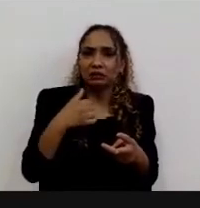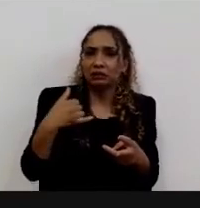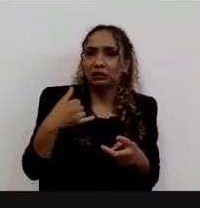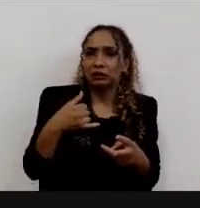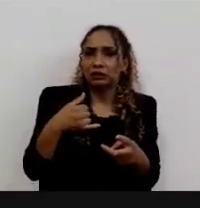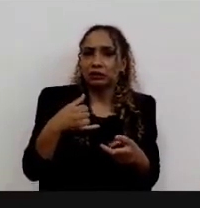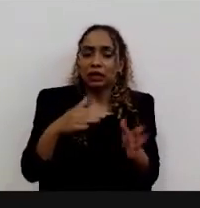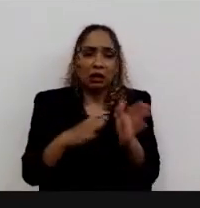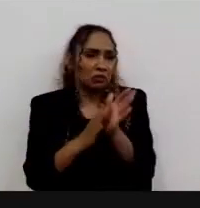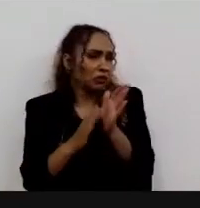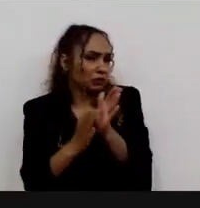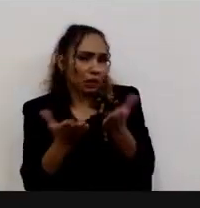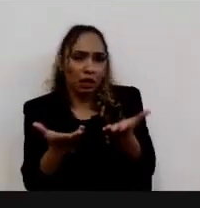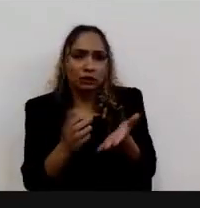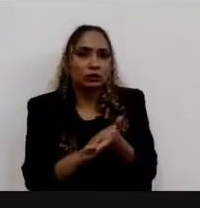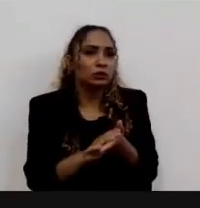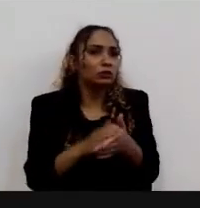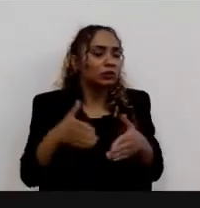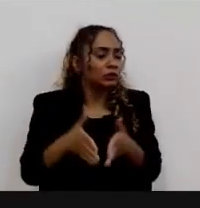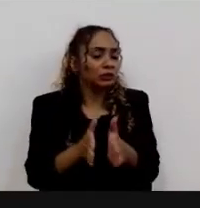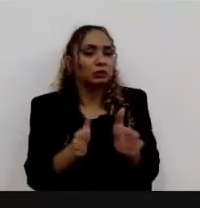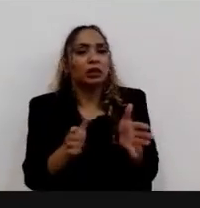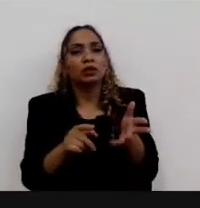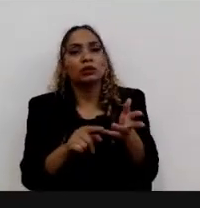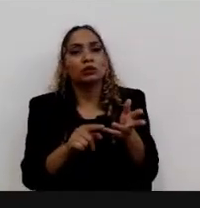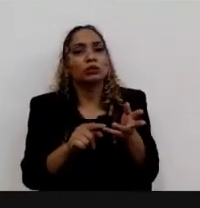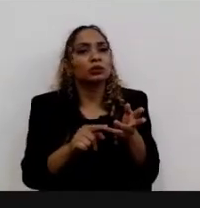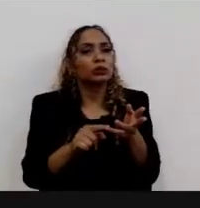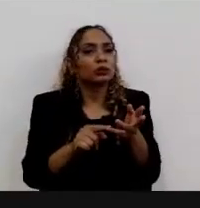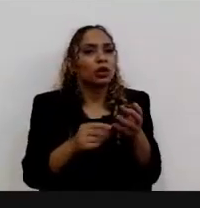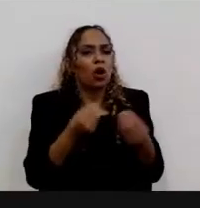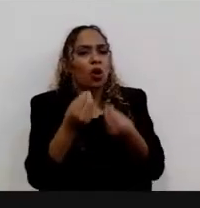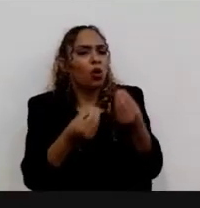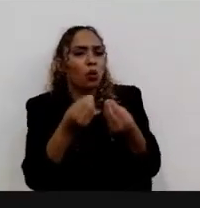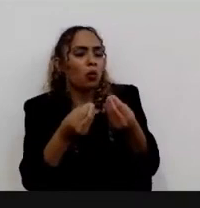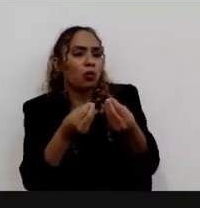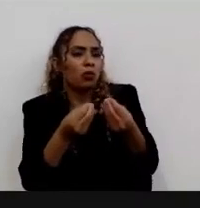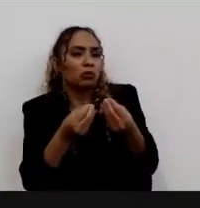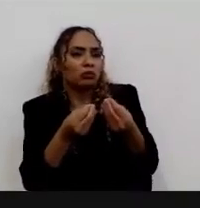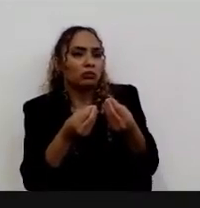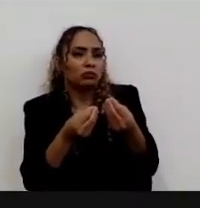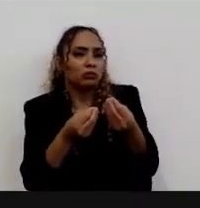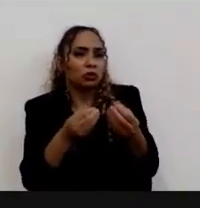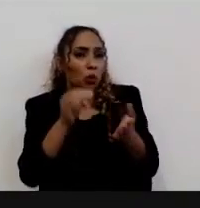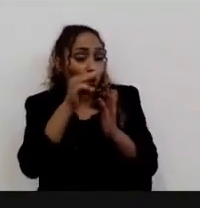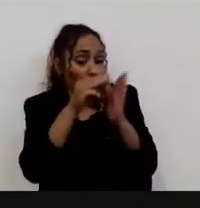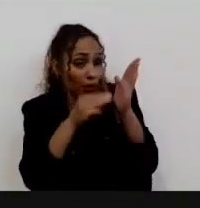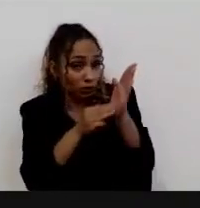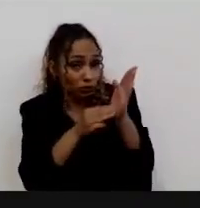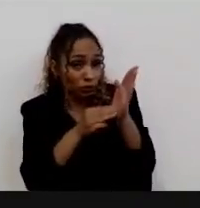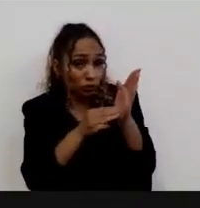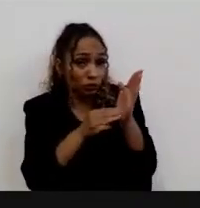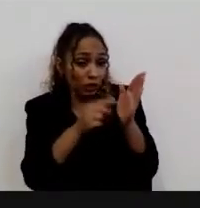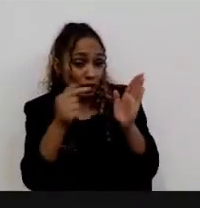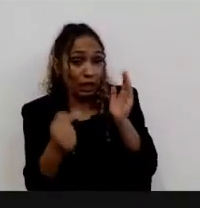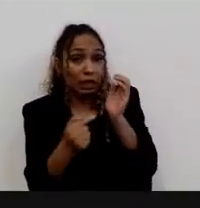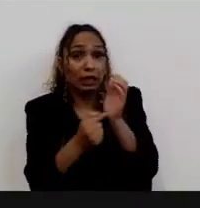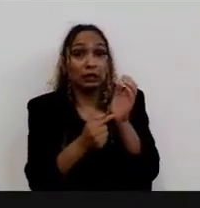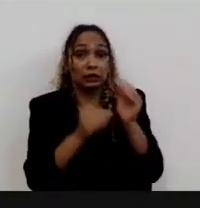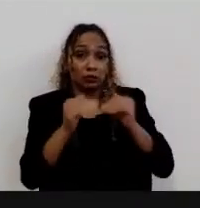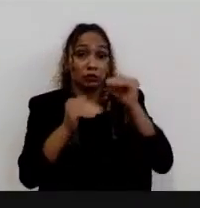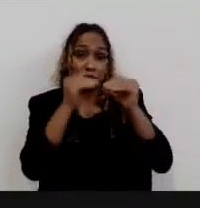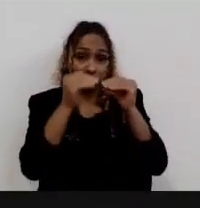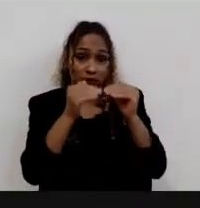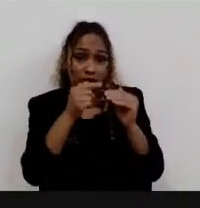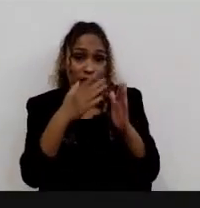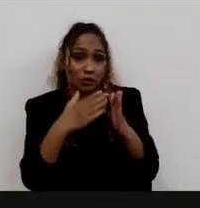selecionar uma opção aqui, fases preferidas do método, e clicar em processar e pegar o resultado, que é